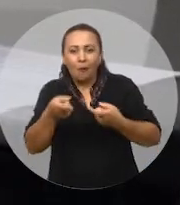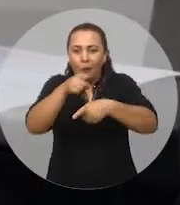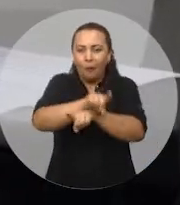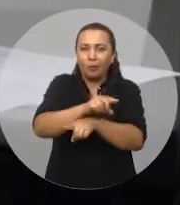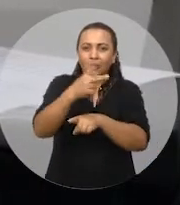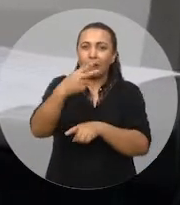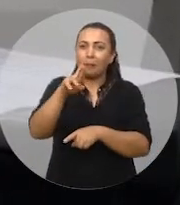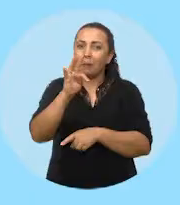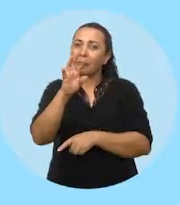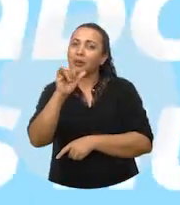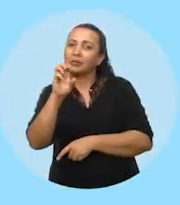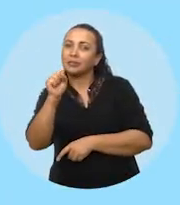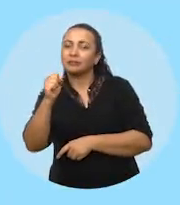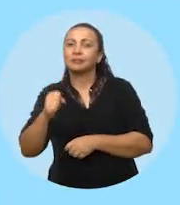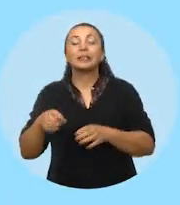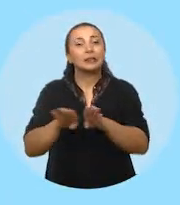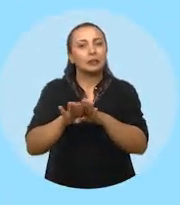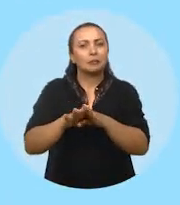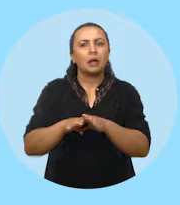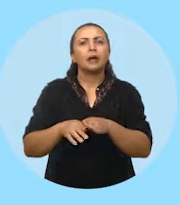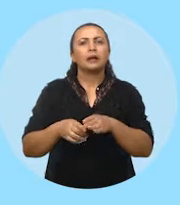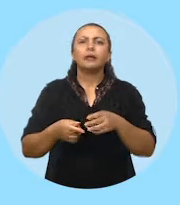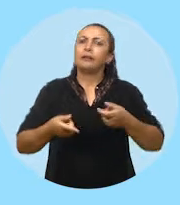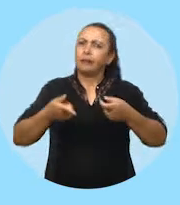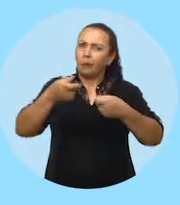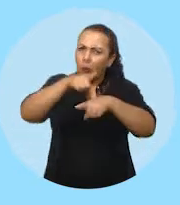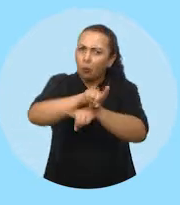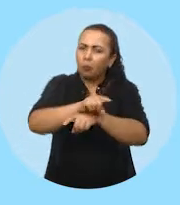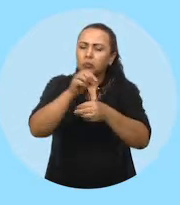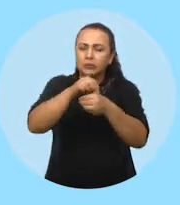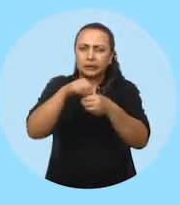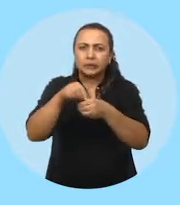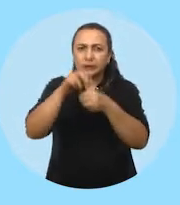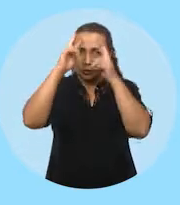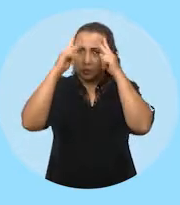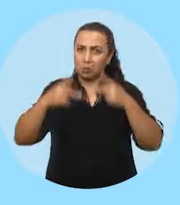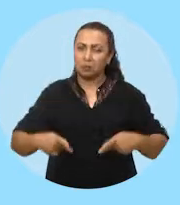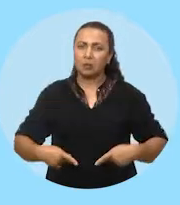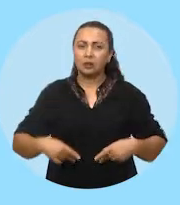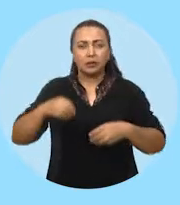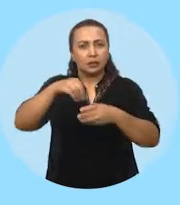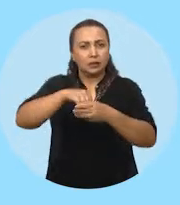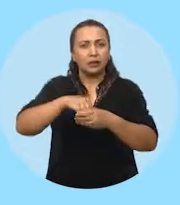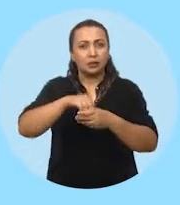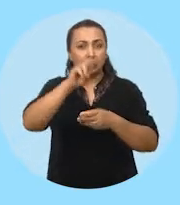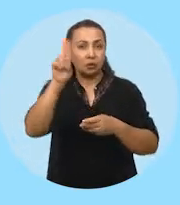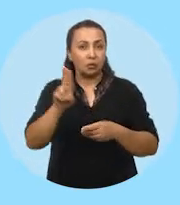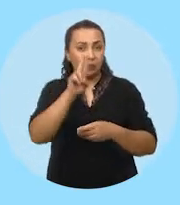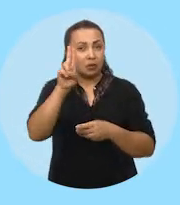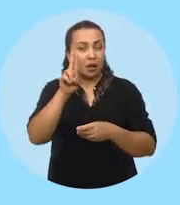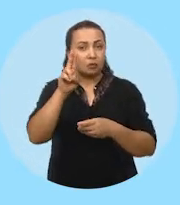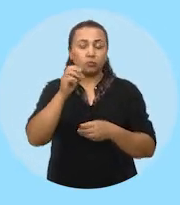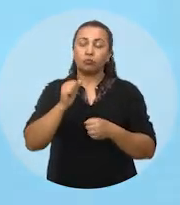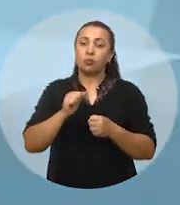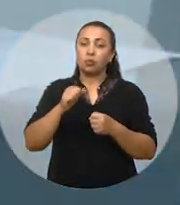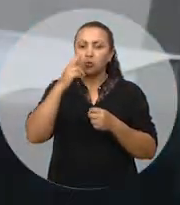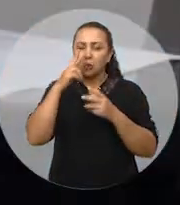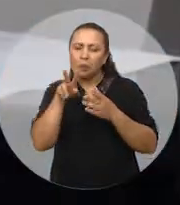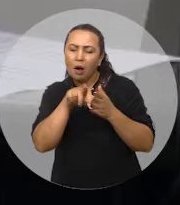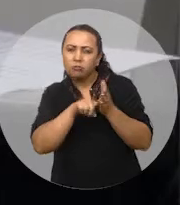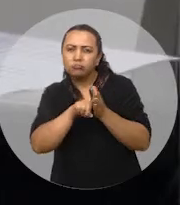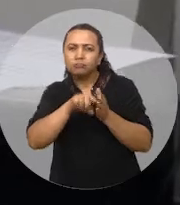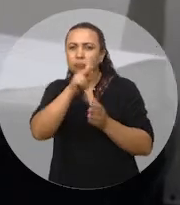inibidores também serão testados contra células humanas no laboratório de imunobiologia daqui da universidade, sob a supervisão